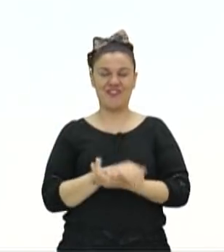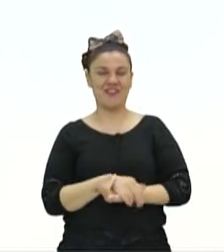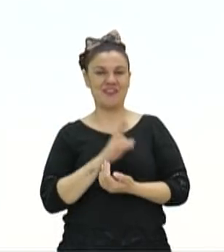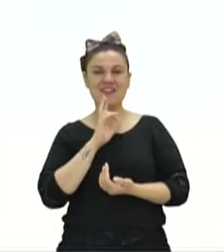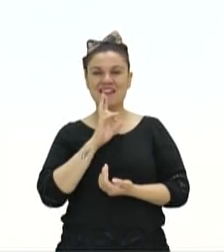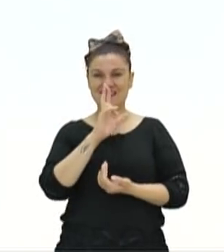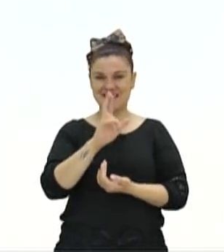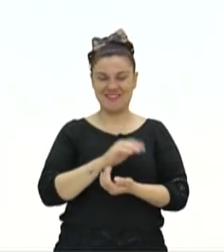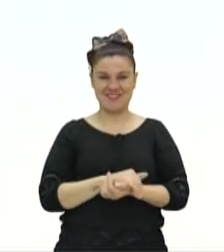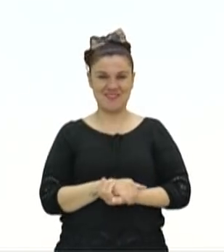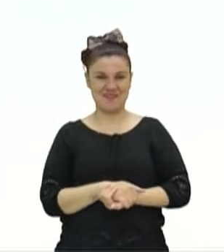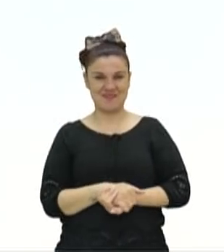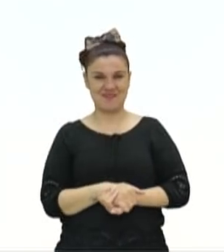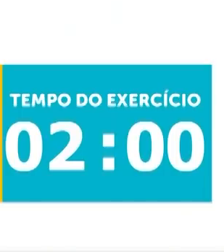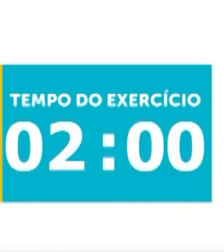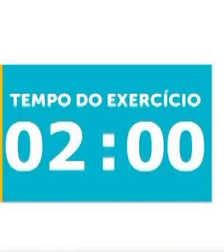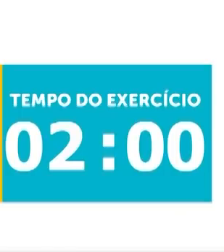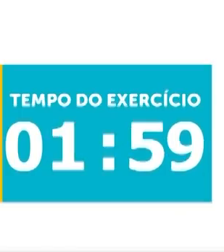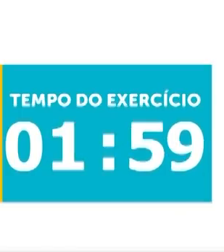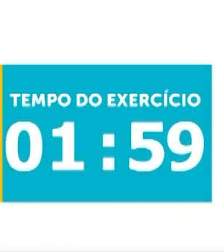para fazermos a correção.